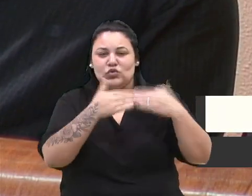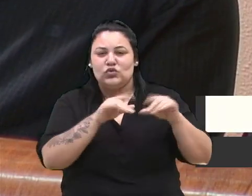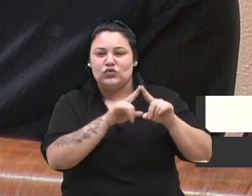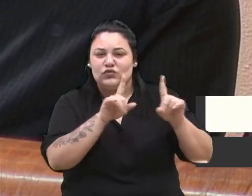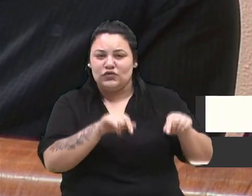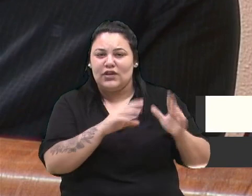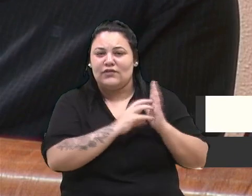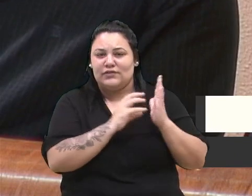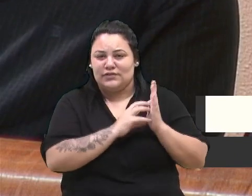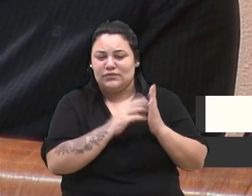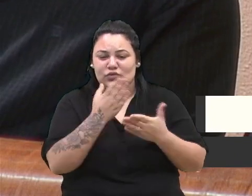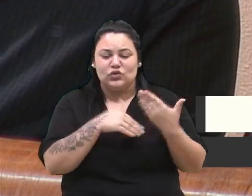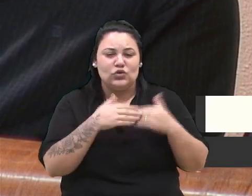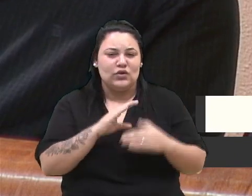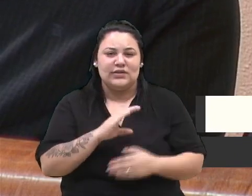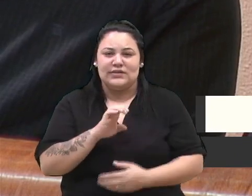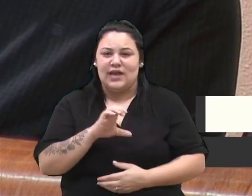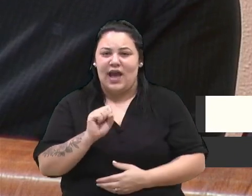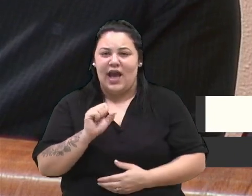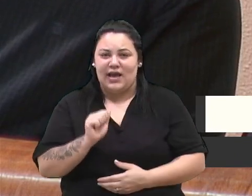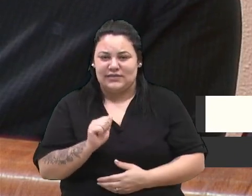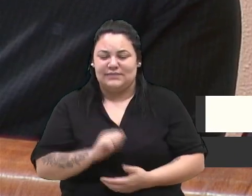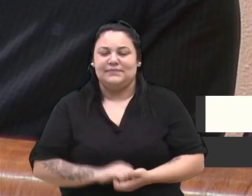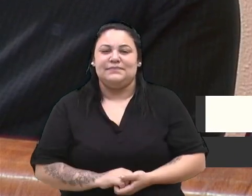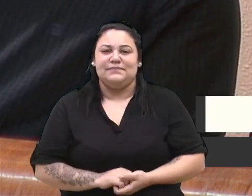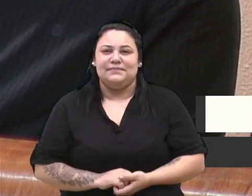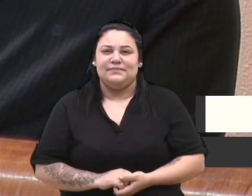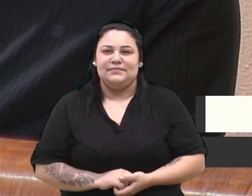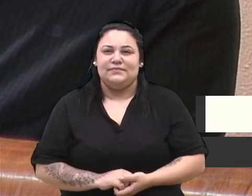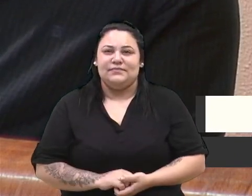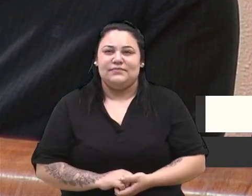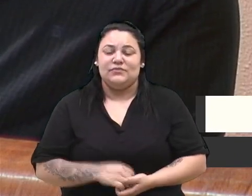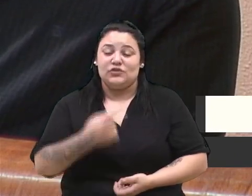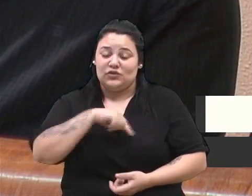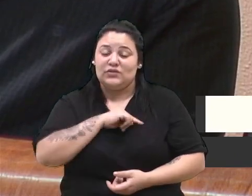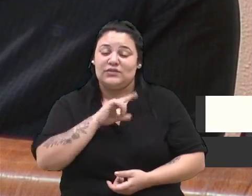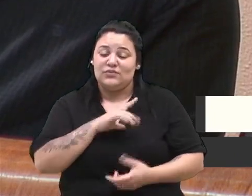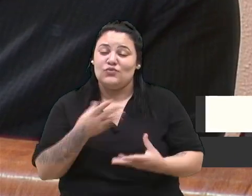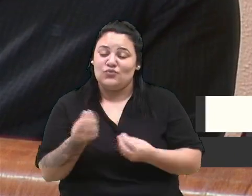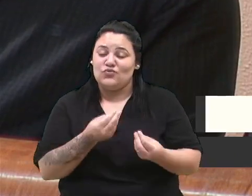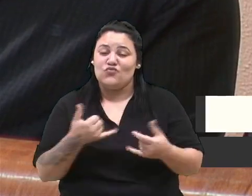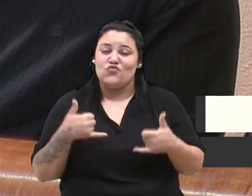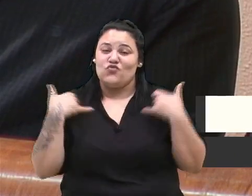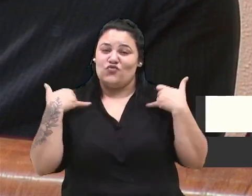por toda a nossa Ceasa. A gente tem muito orgulho